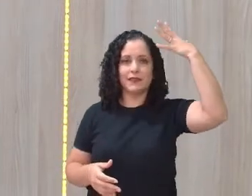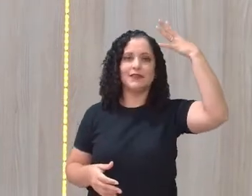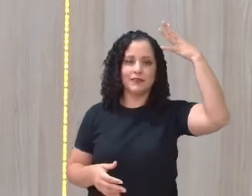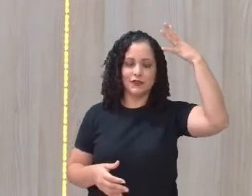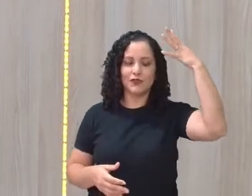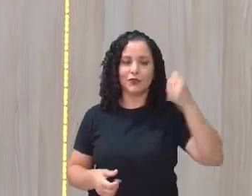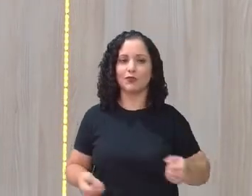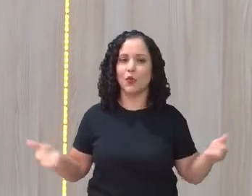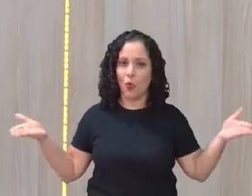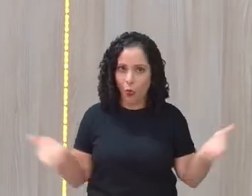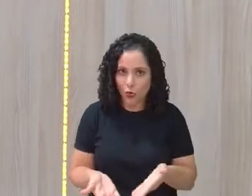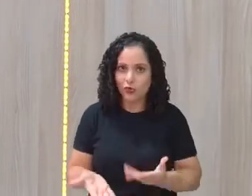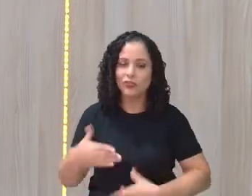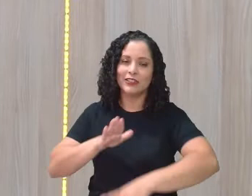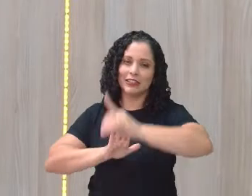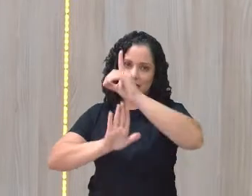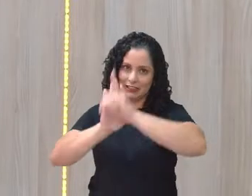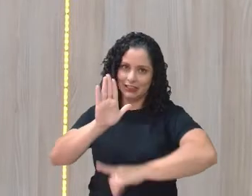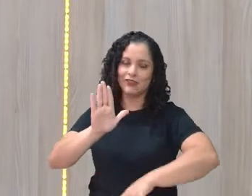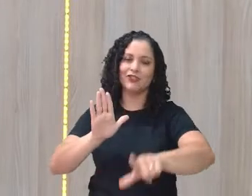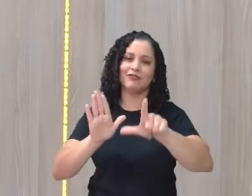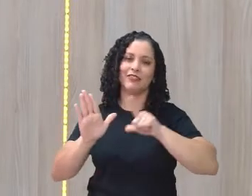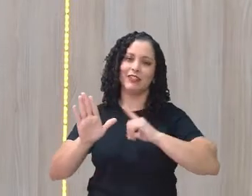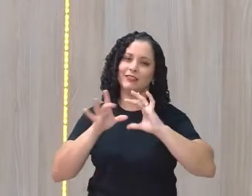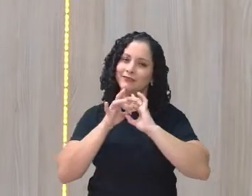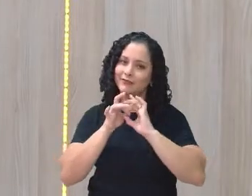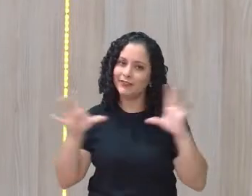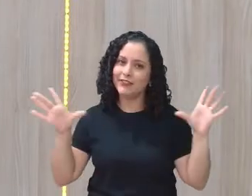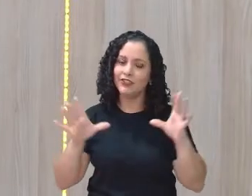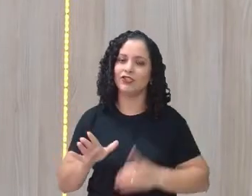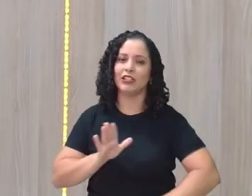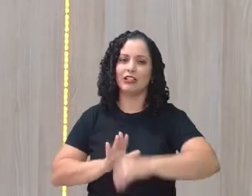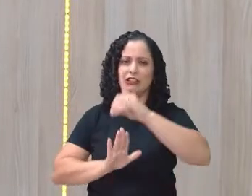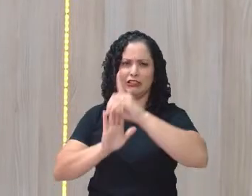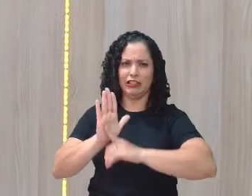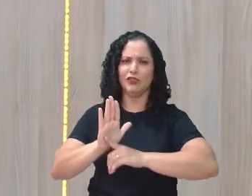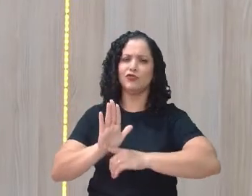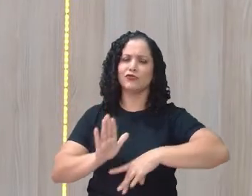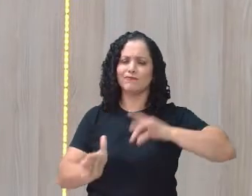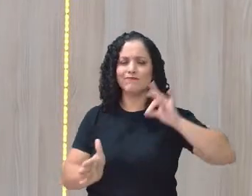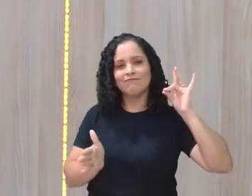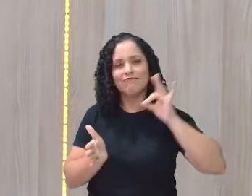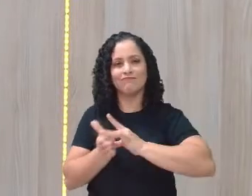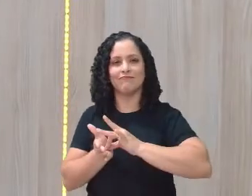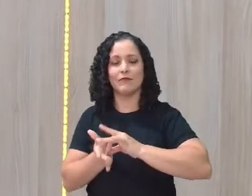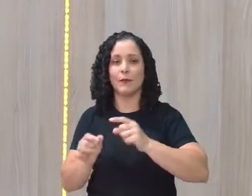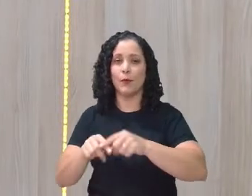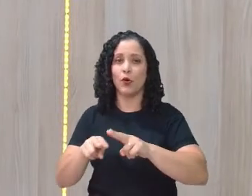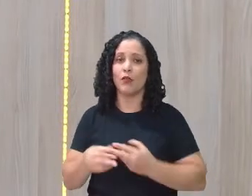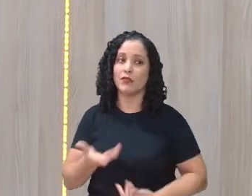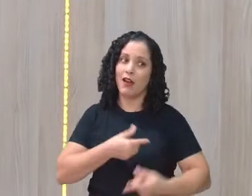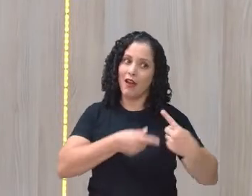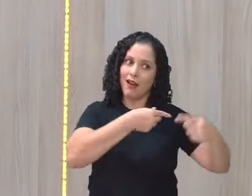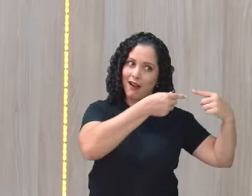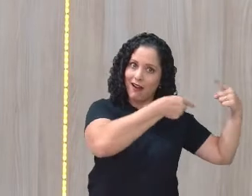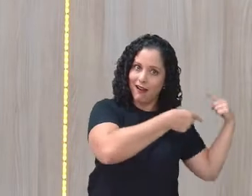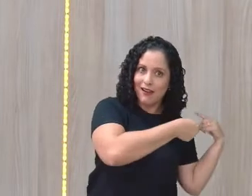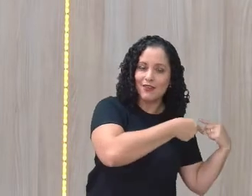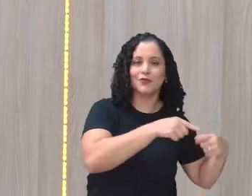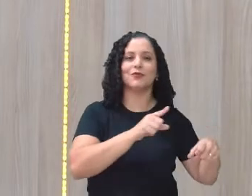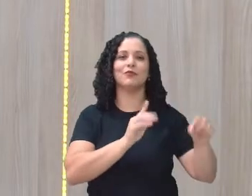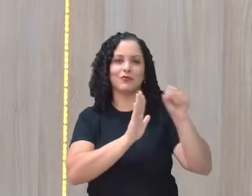vive com esses direitos civis, né? Alguns direitos que foram garantidos devido a esse movimento que ocorreu lá